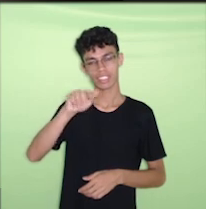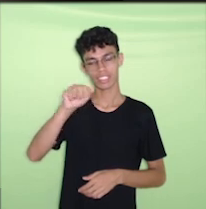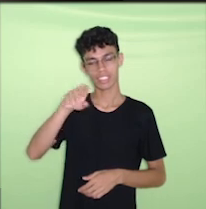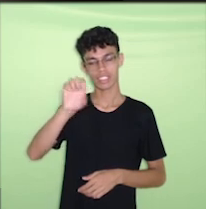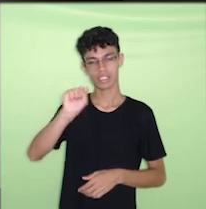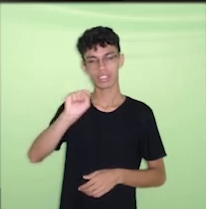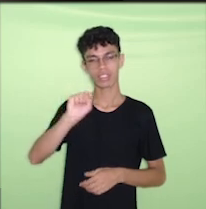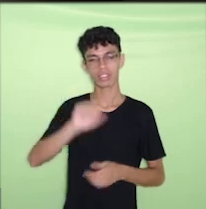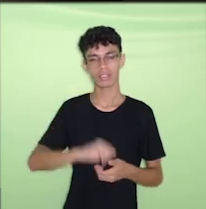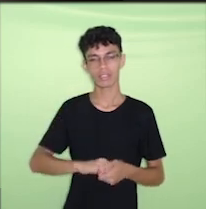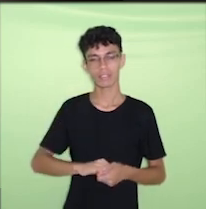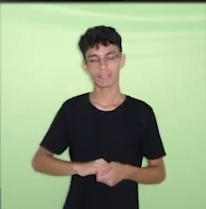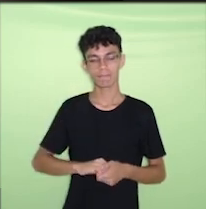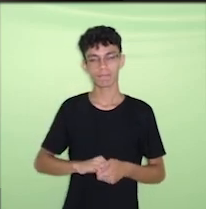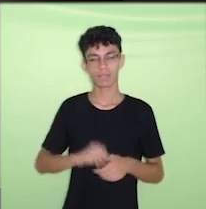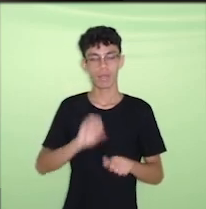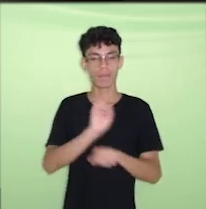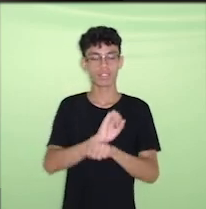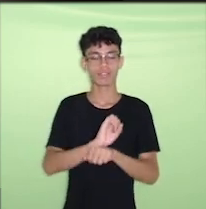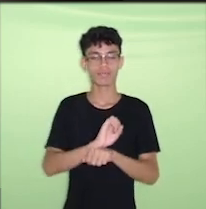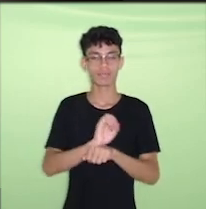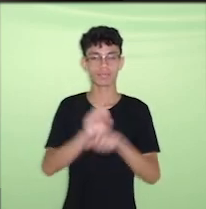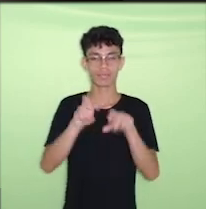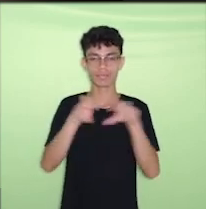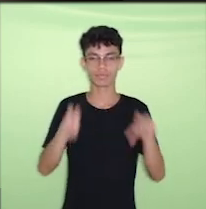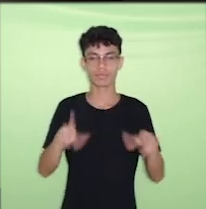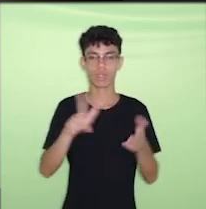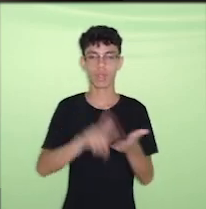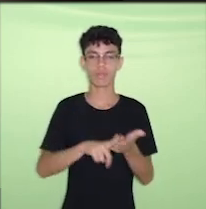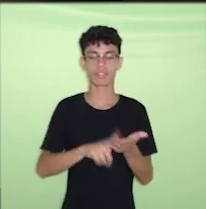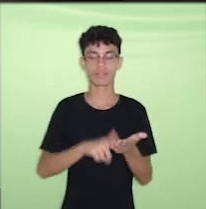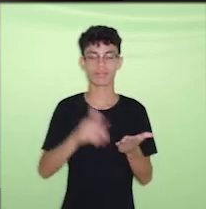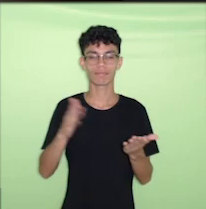Pausa. Sentam-se. Folheiam os papéis